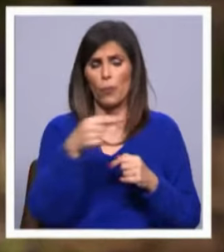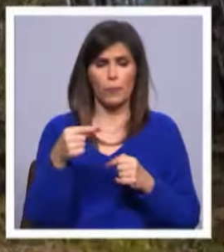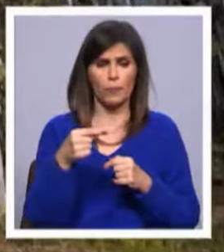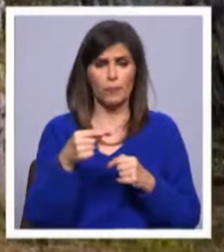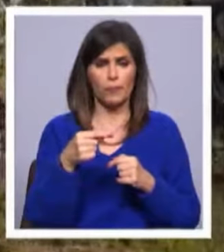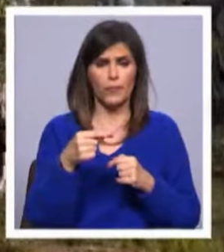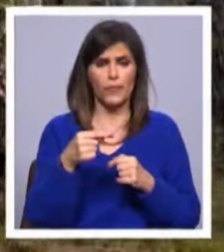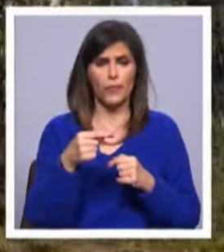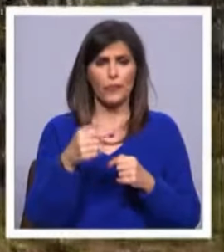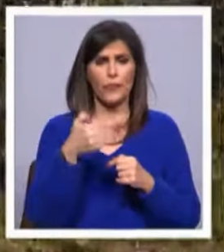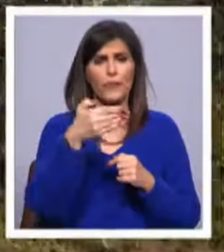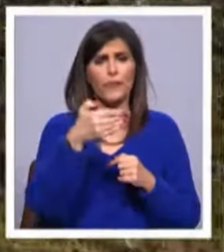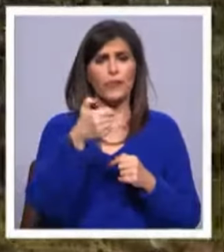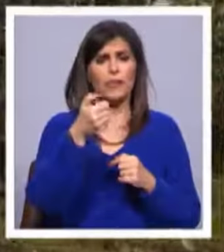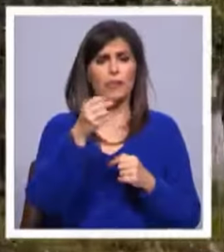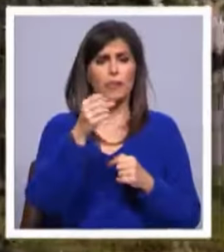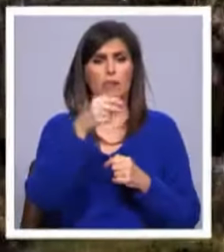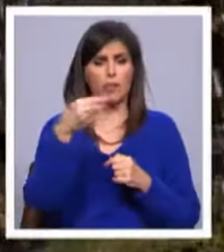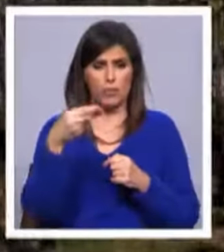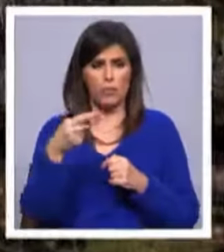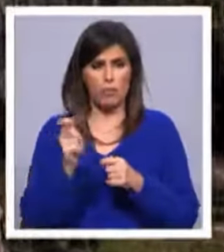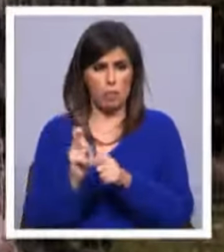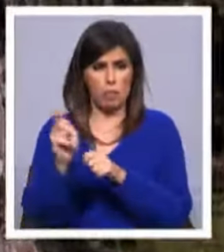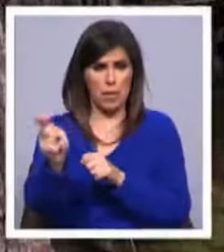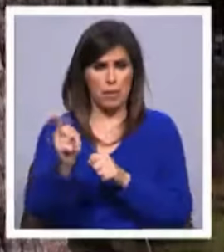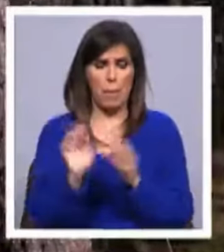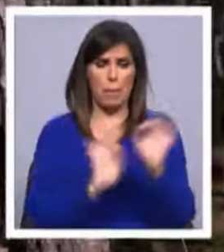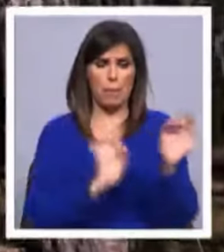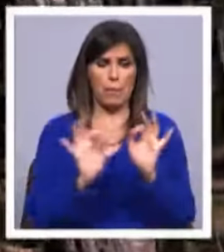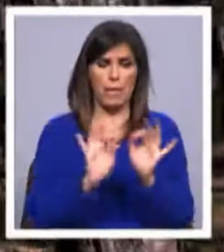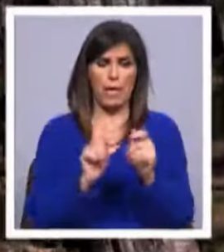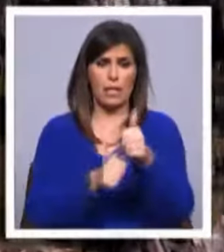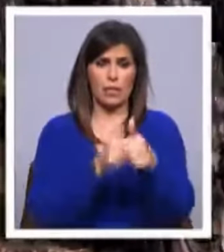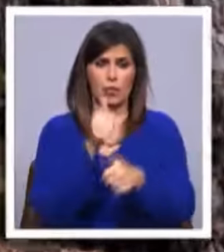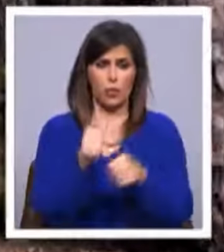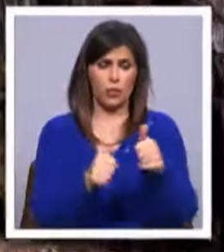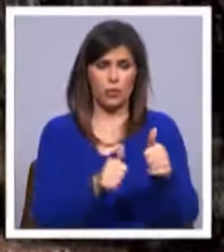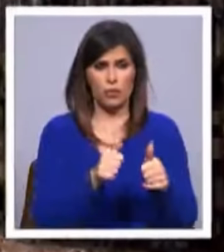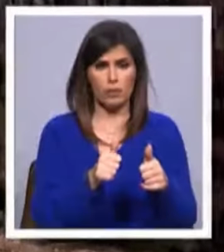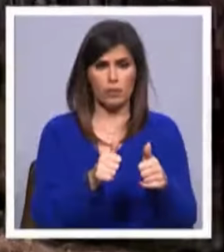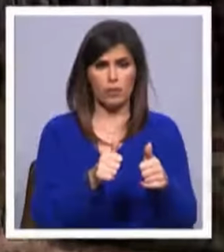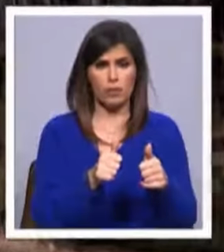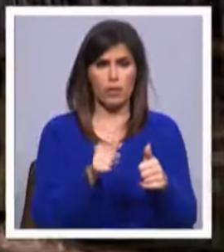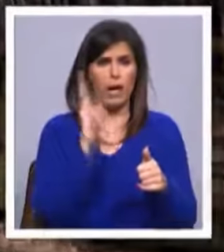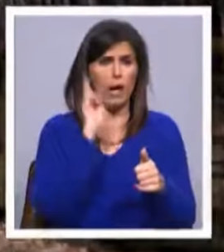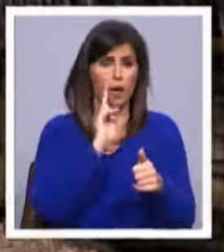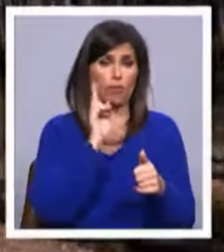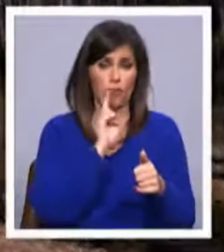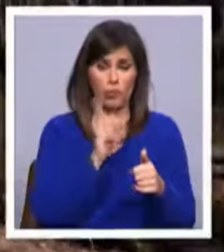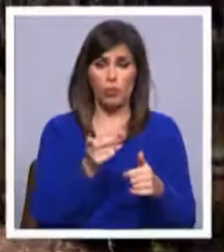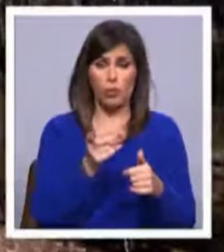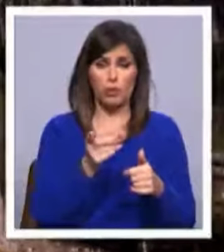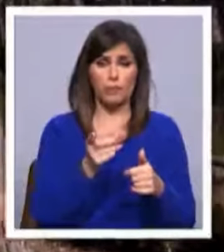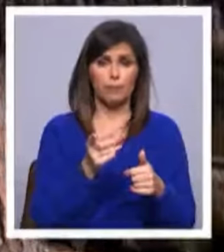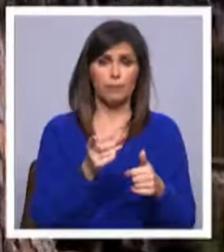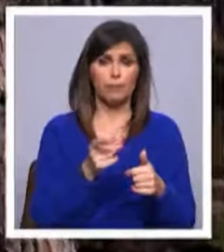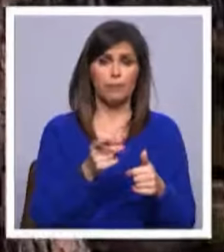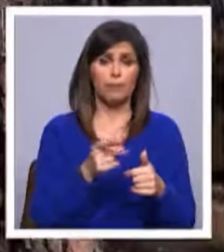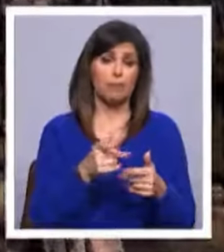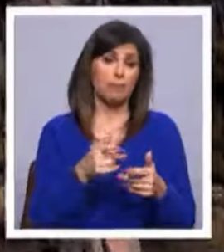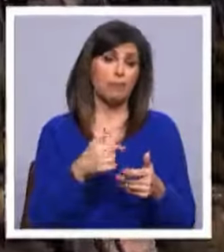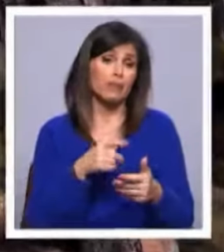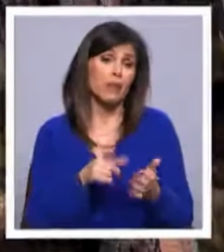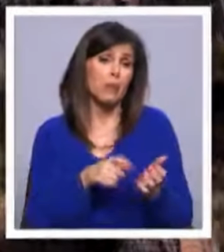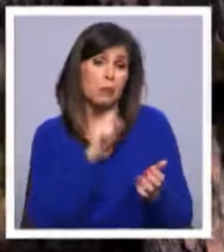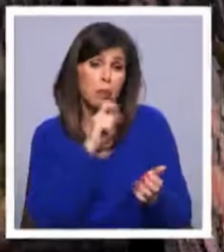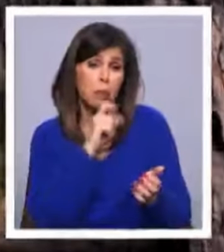no mínimo, 750 euros para preparar a candidatura. É quase o valor necessário para fazer ali